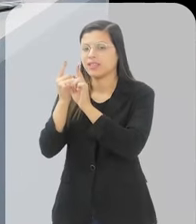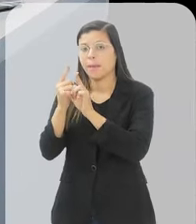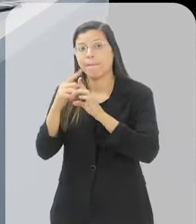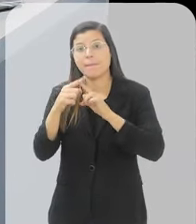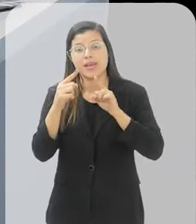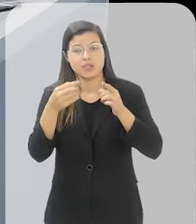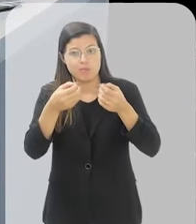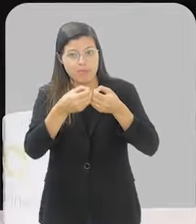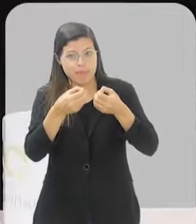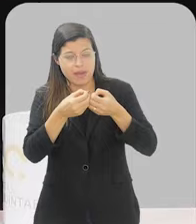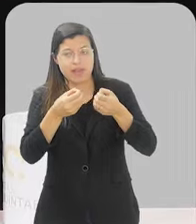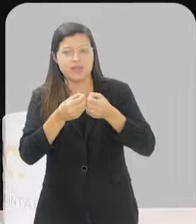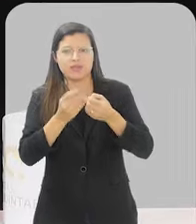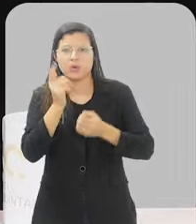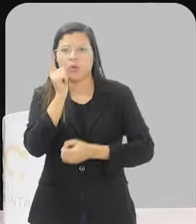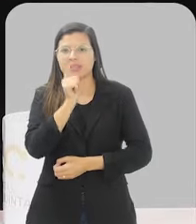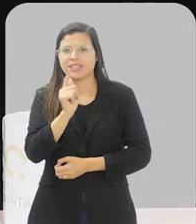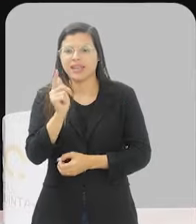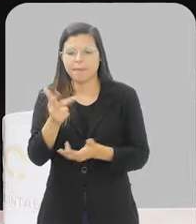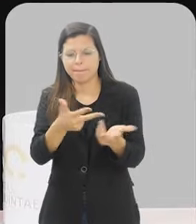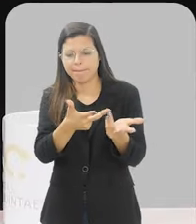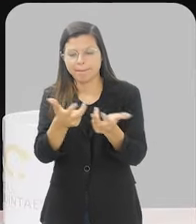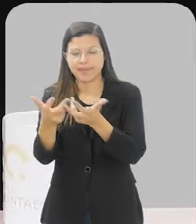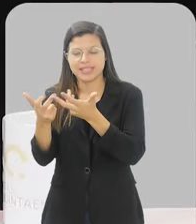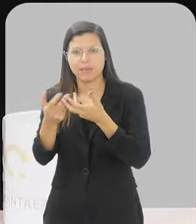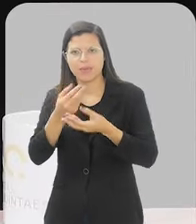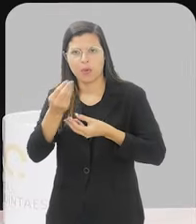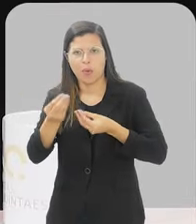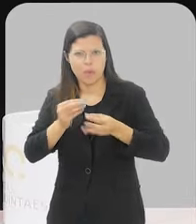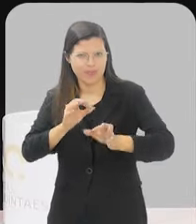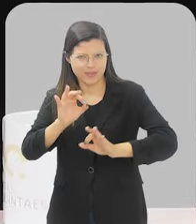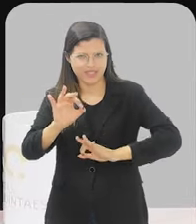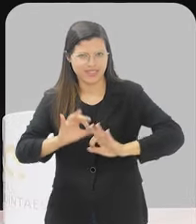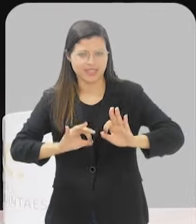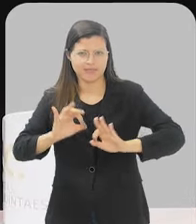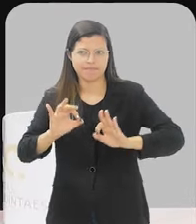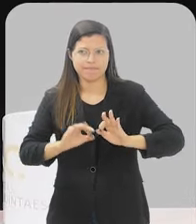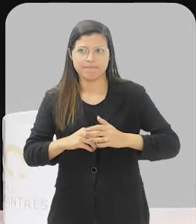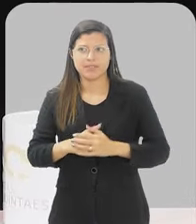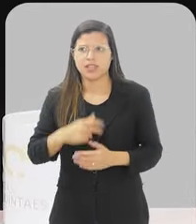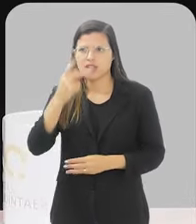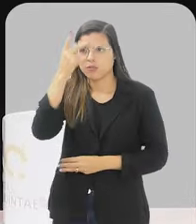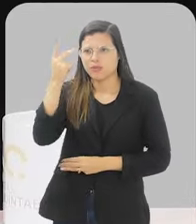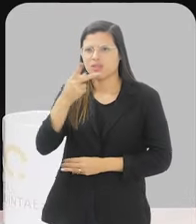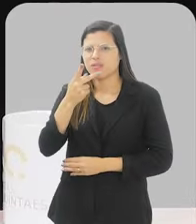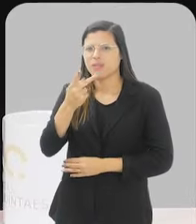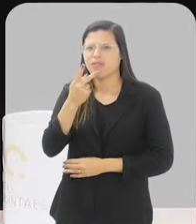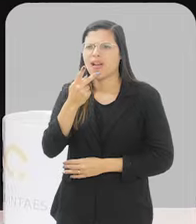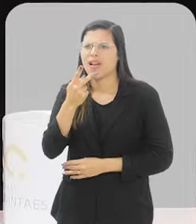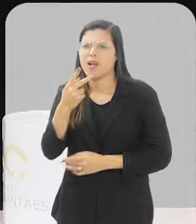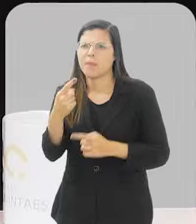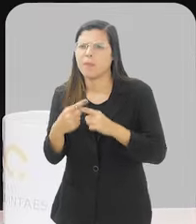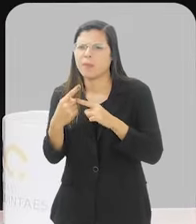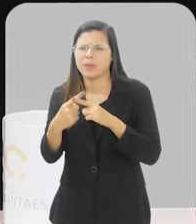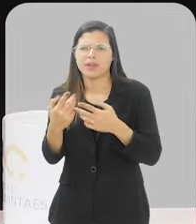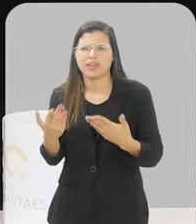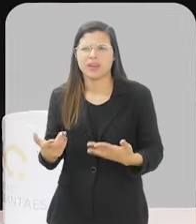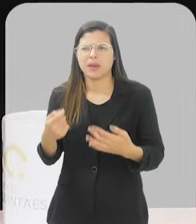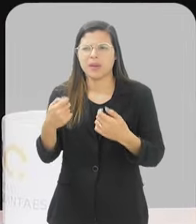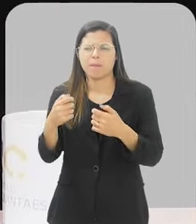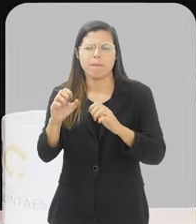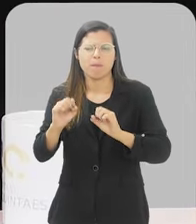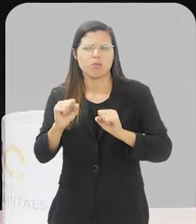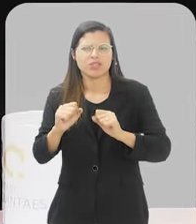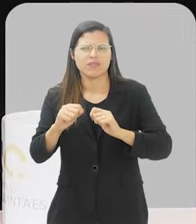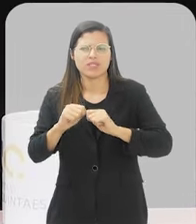né? Quando está próximo, você consegue ver a separação de onde começa uma coisa e termina a outra. E assim, aí as pessoas falam, mas para que isso? Você